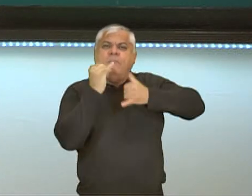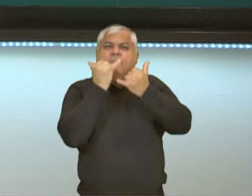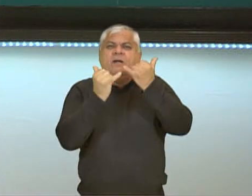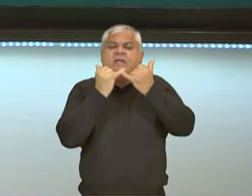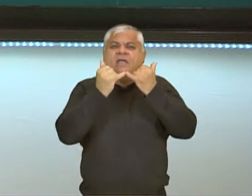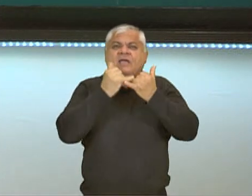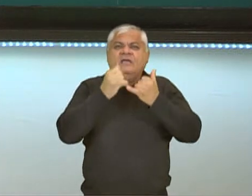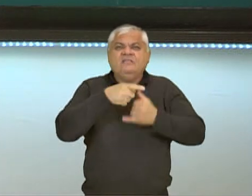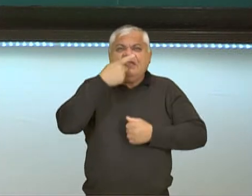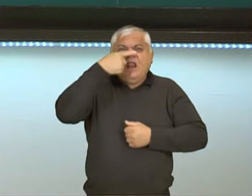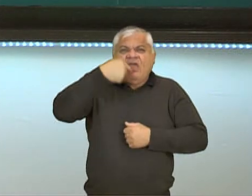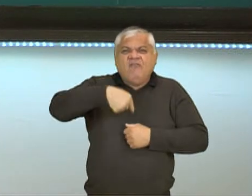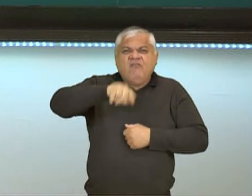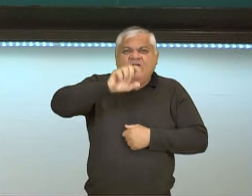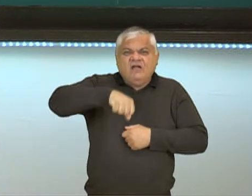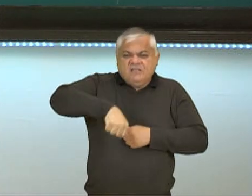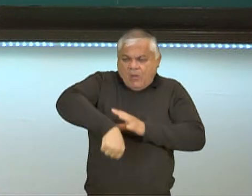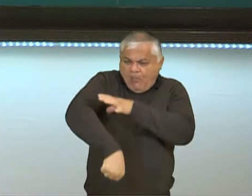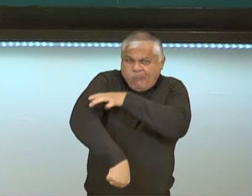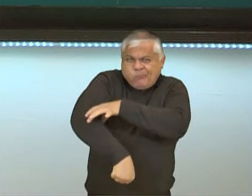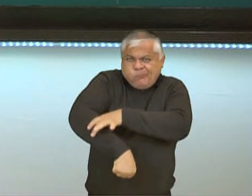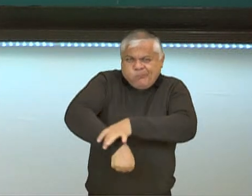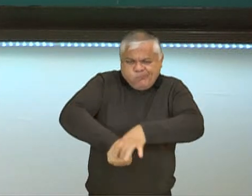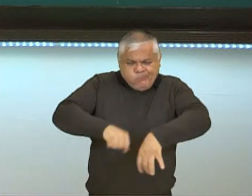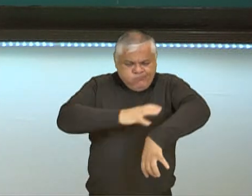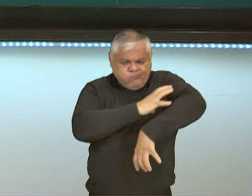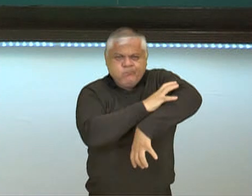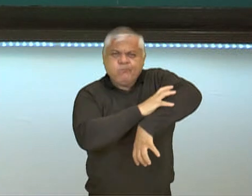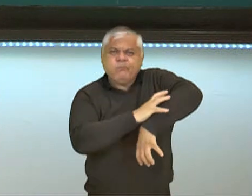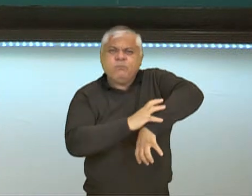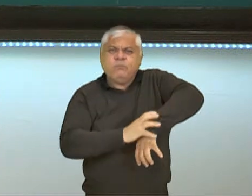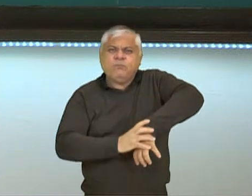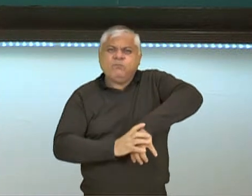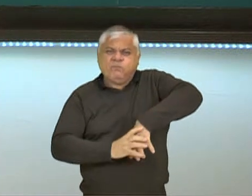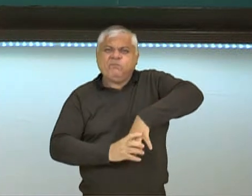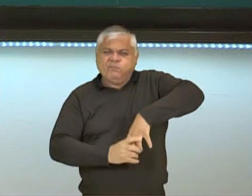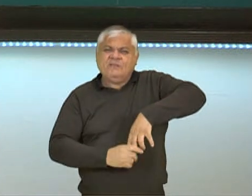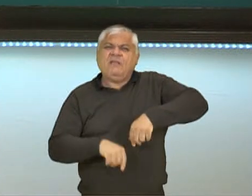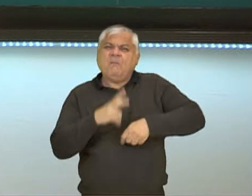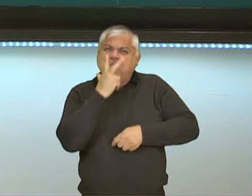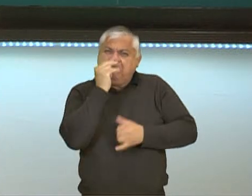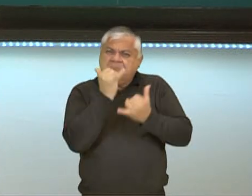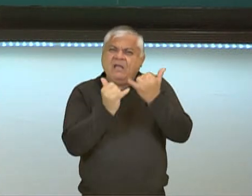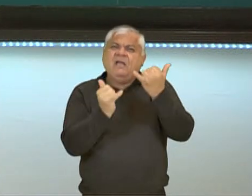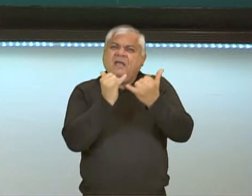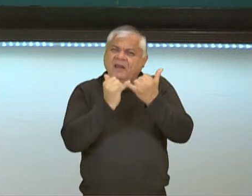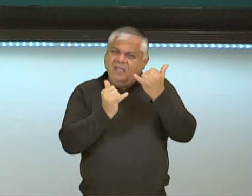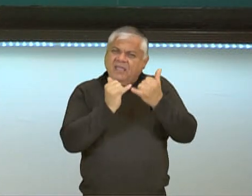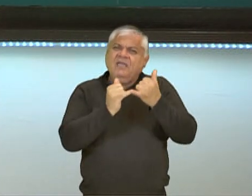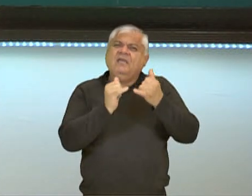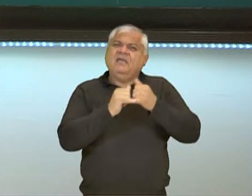aumento ali da estrutura, da parte do corpo que é atingido, que dá um formato, inclusive, até que se